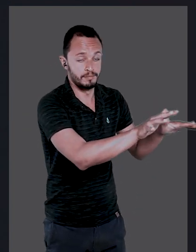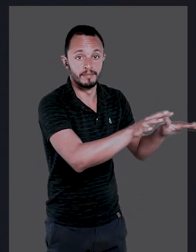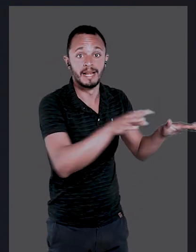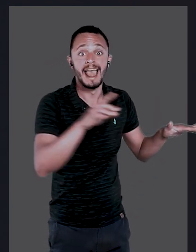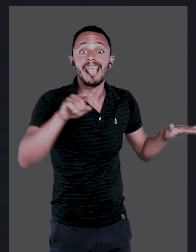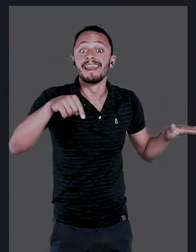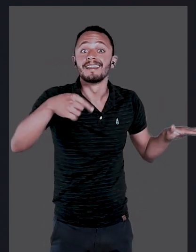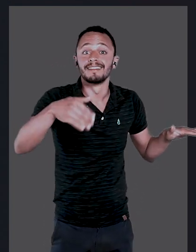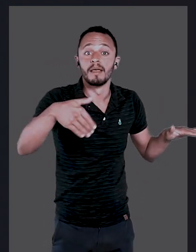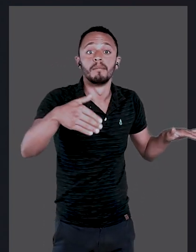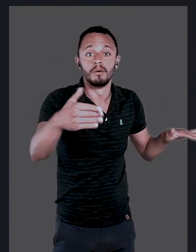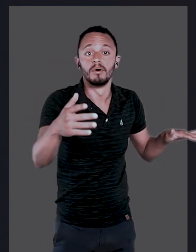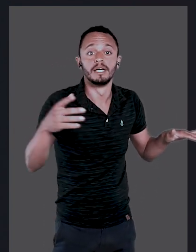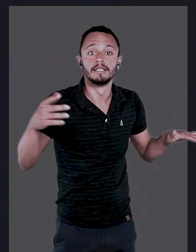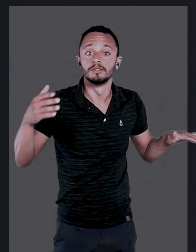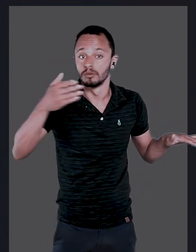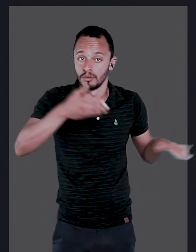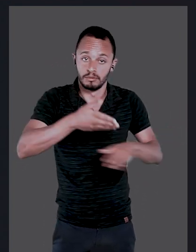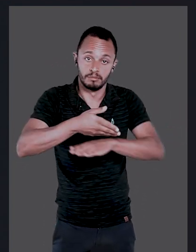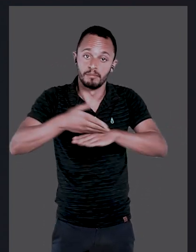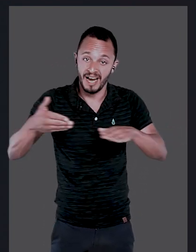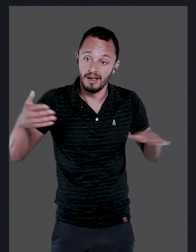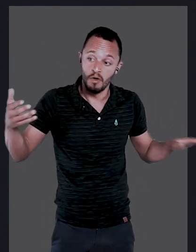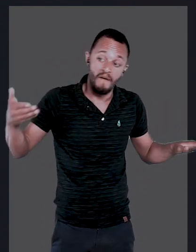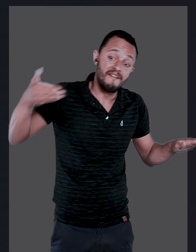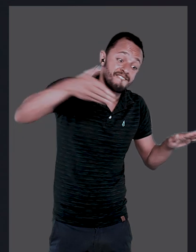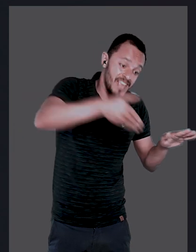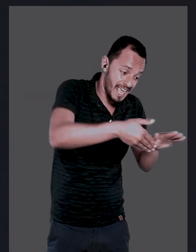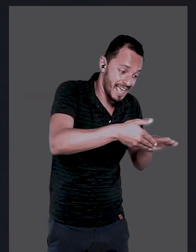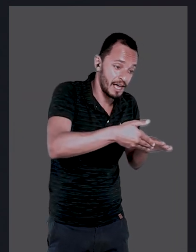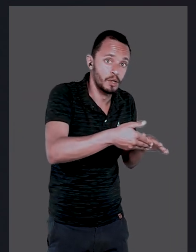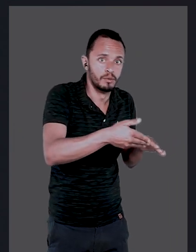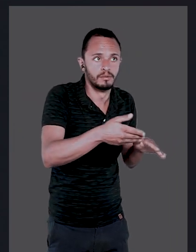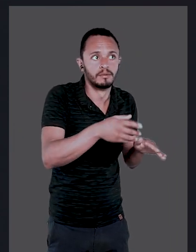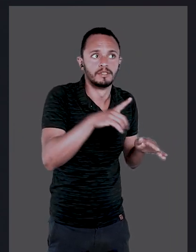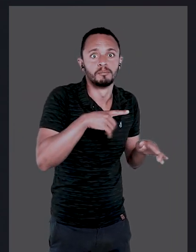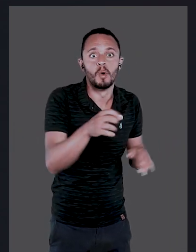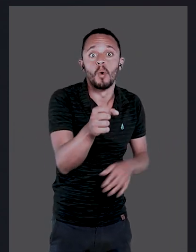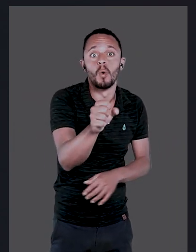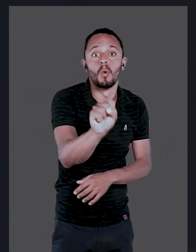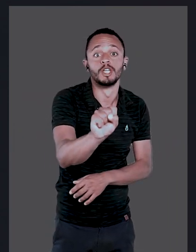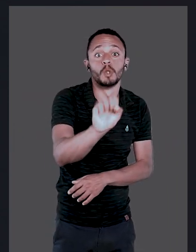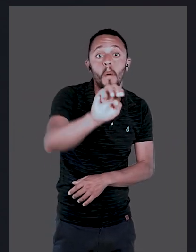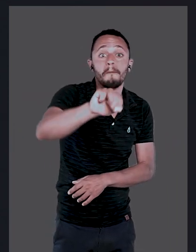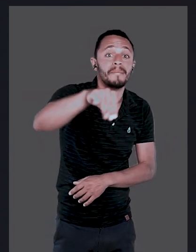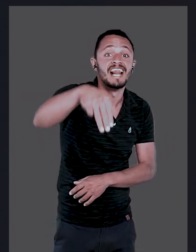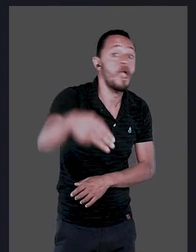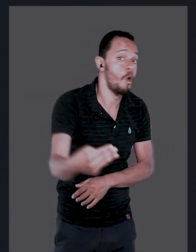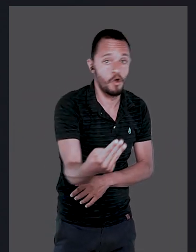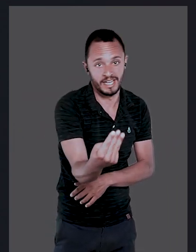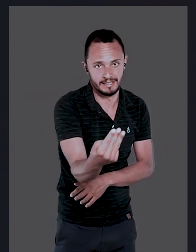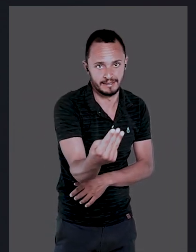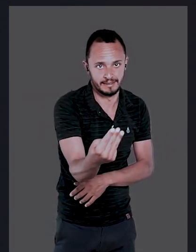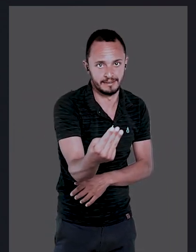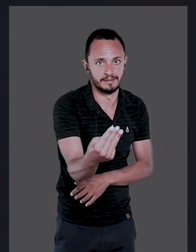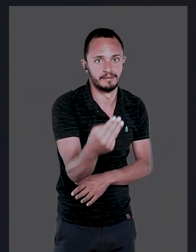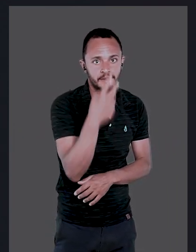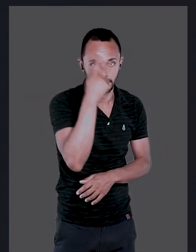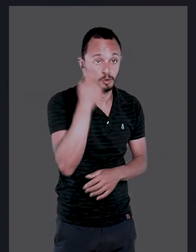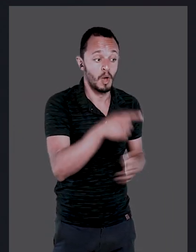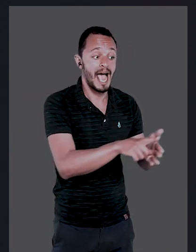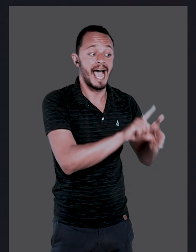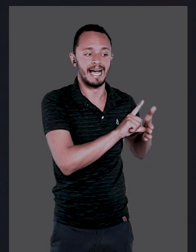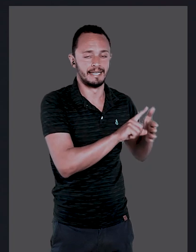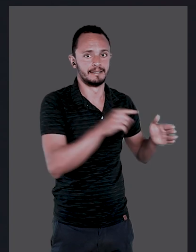Que não há um entendimento muito seguro em relação aos números, mas há uns que dizem que seriam 8